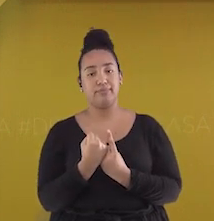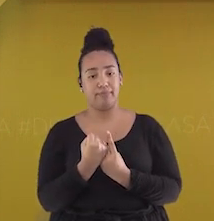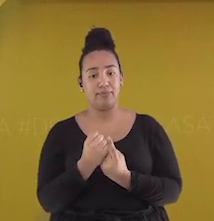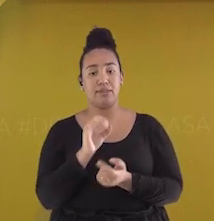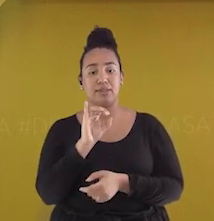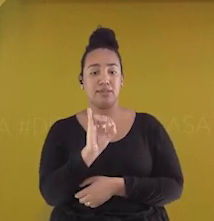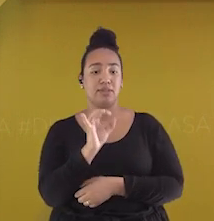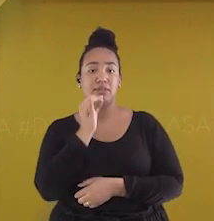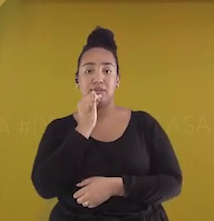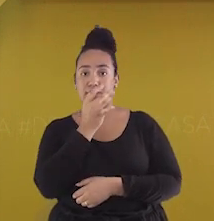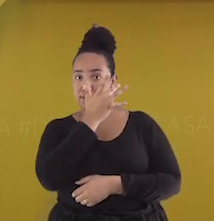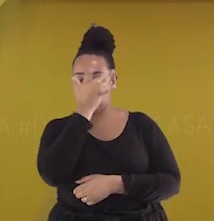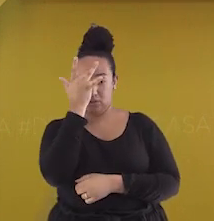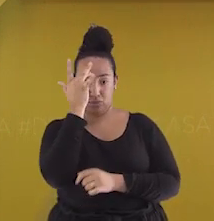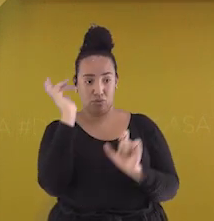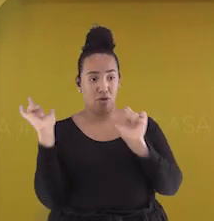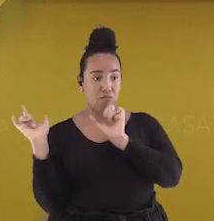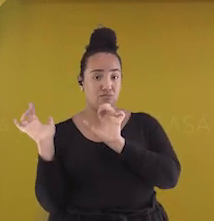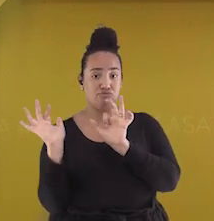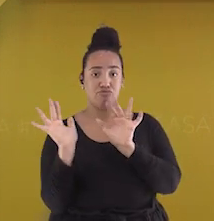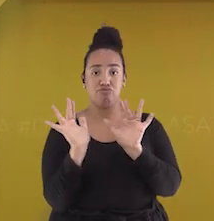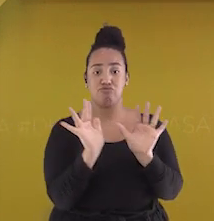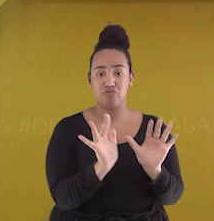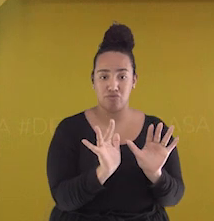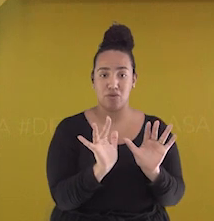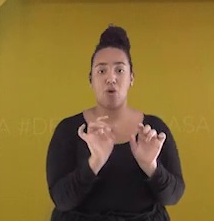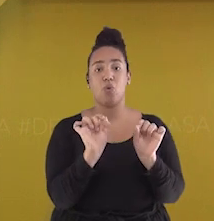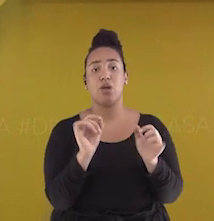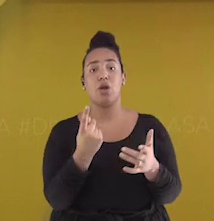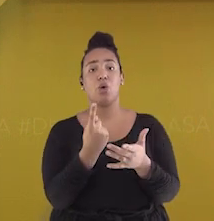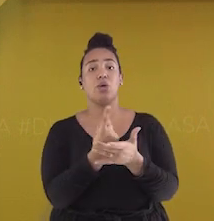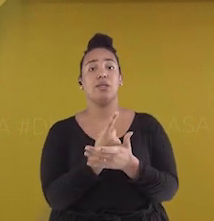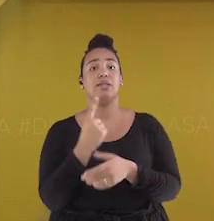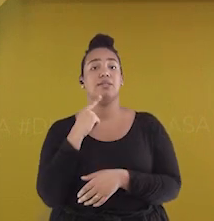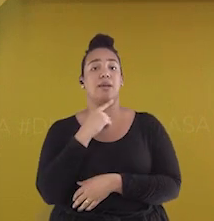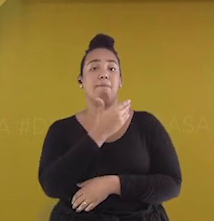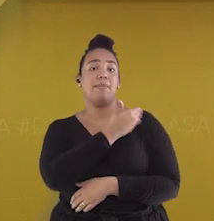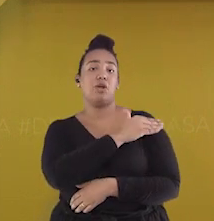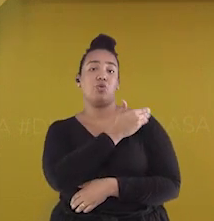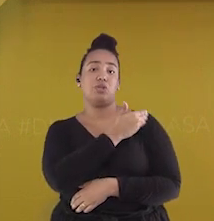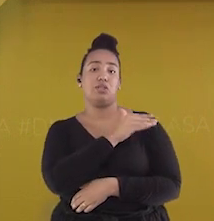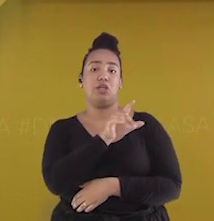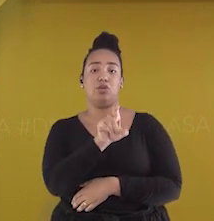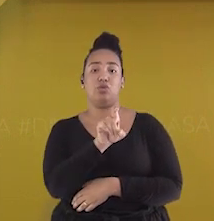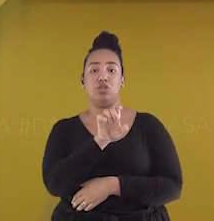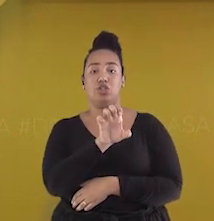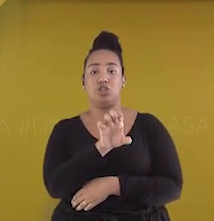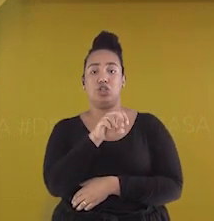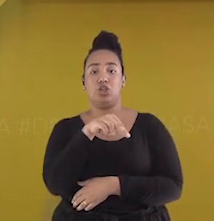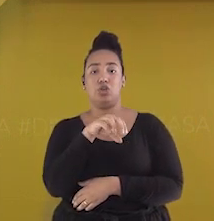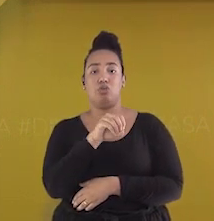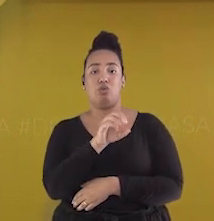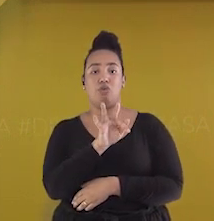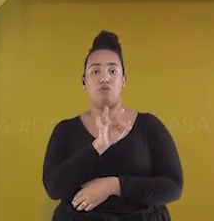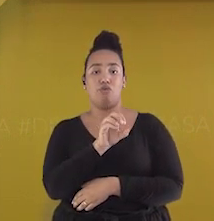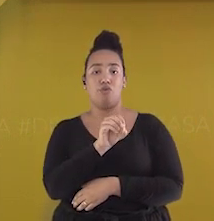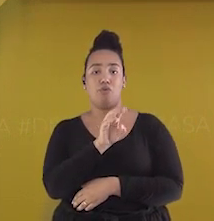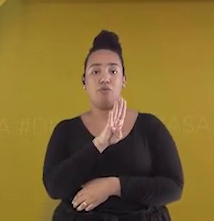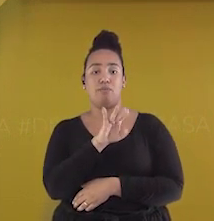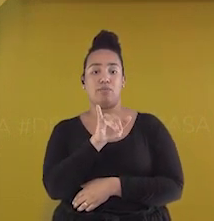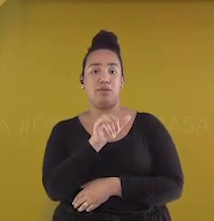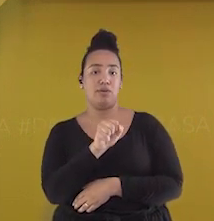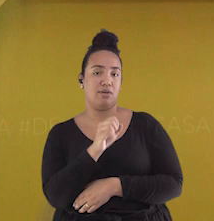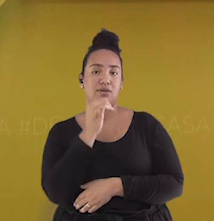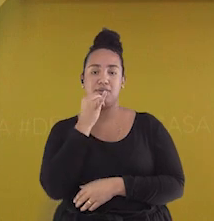há maior circulação de pessoas, a xenofobia, que é o preconceito com pessoas